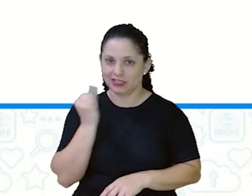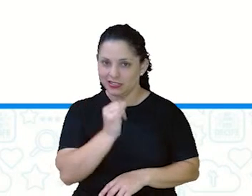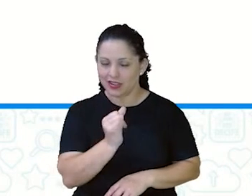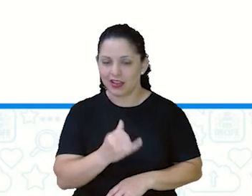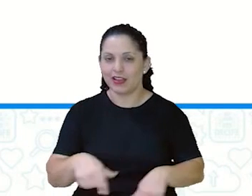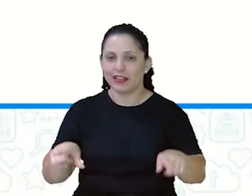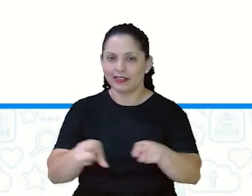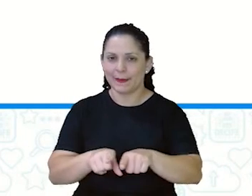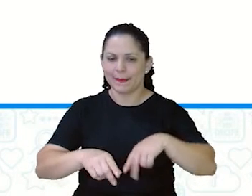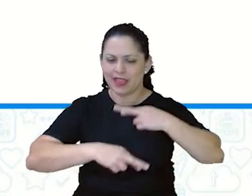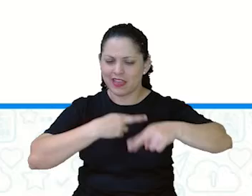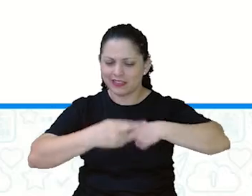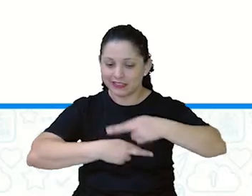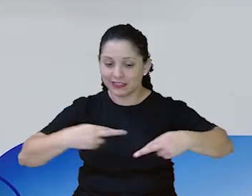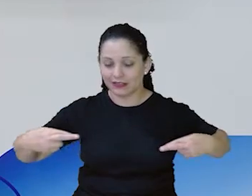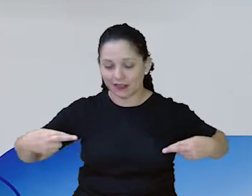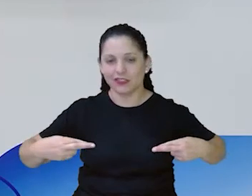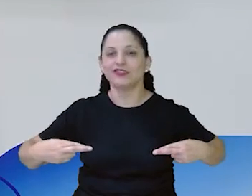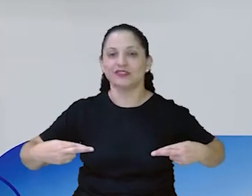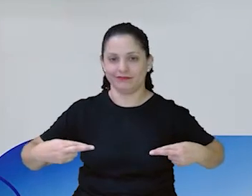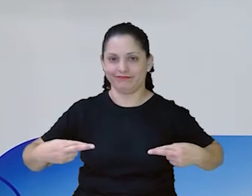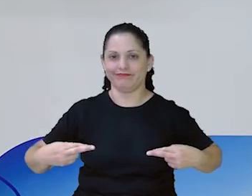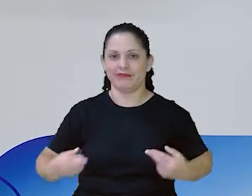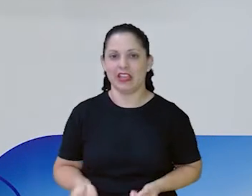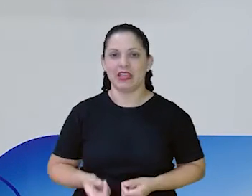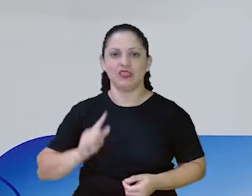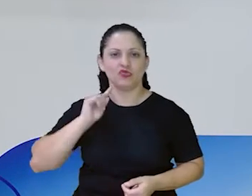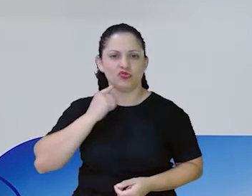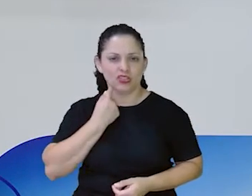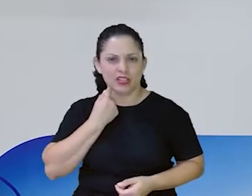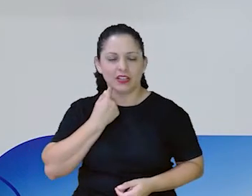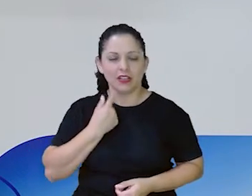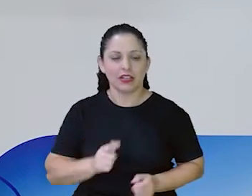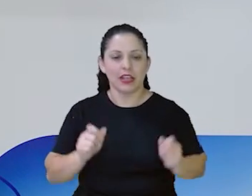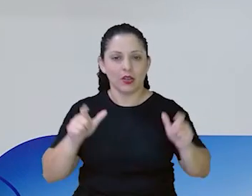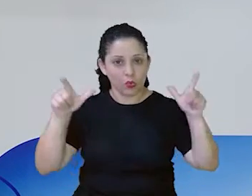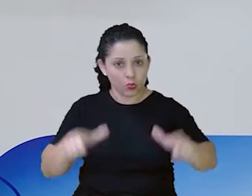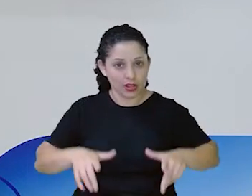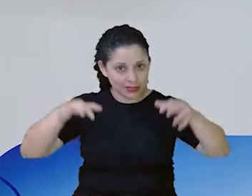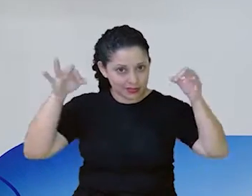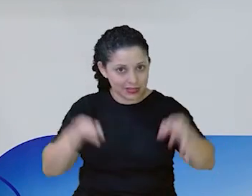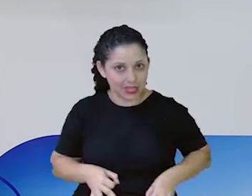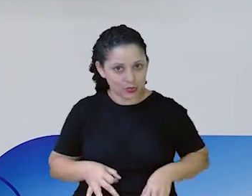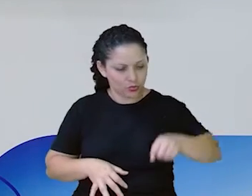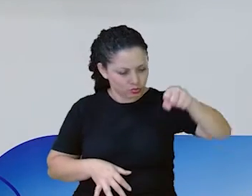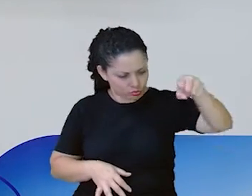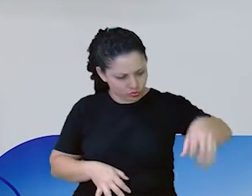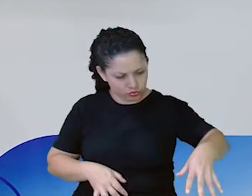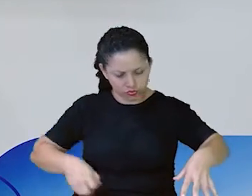a reciclagem do lixo. Descartar o lixo de forma adequada.